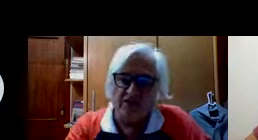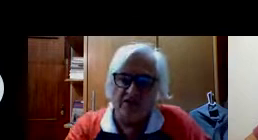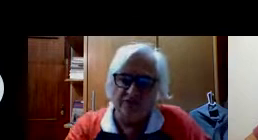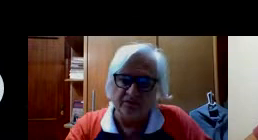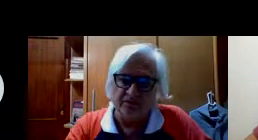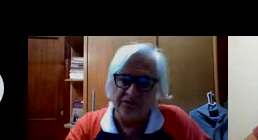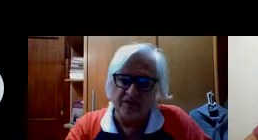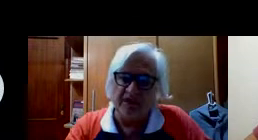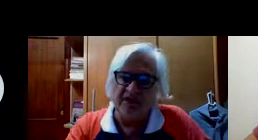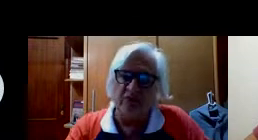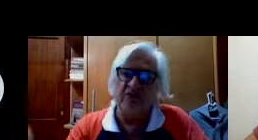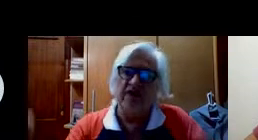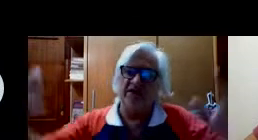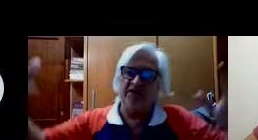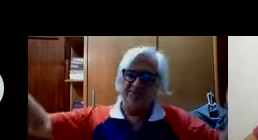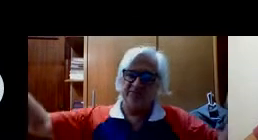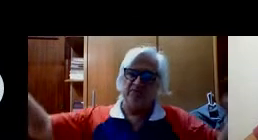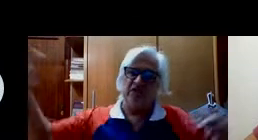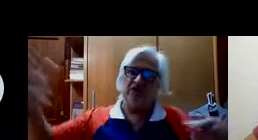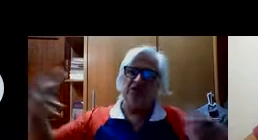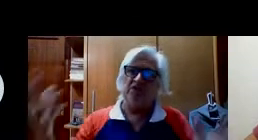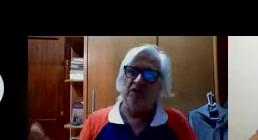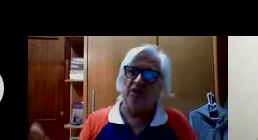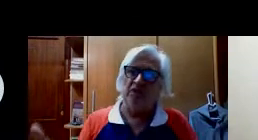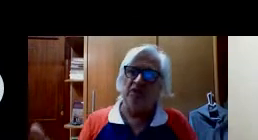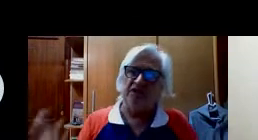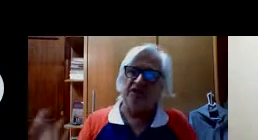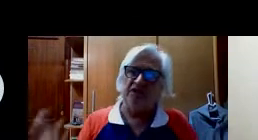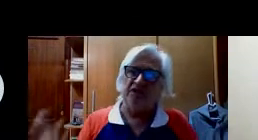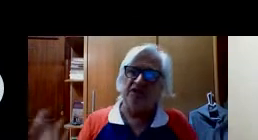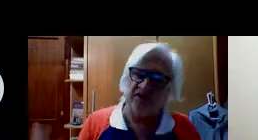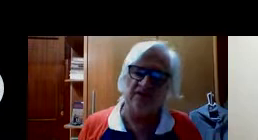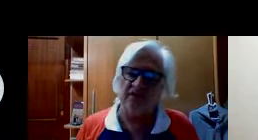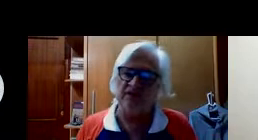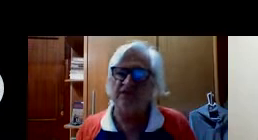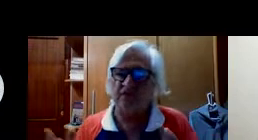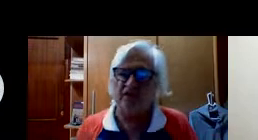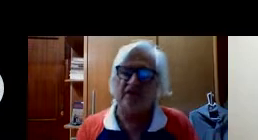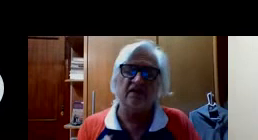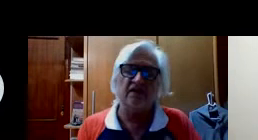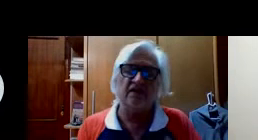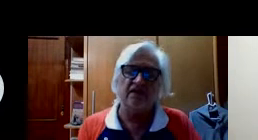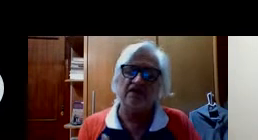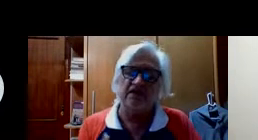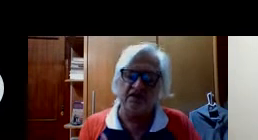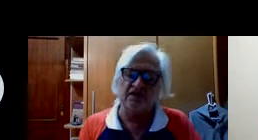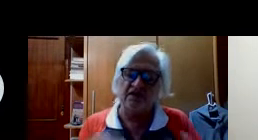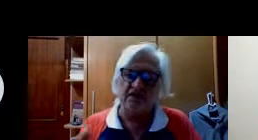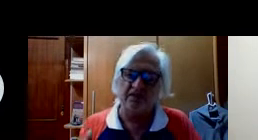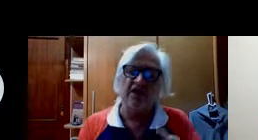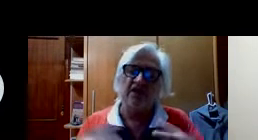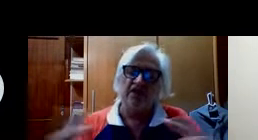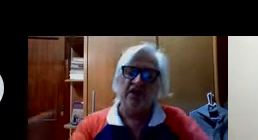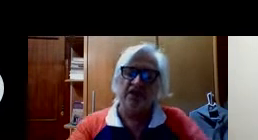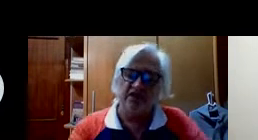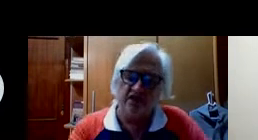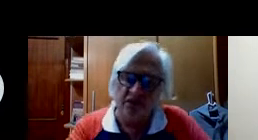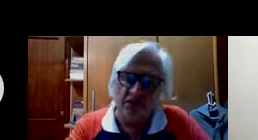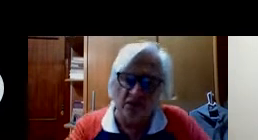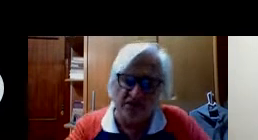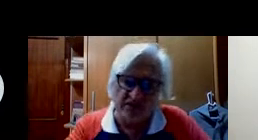alta tensão para dar uma olhada. Mesmo nos postes, às vezes não,